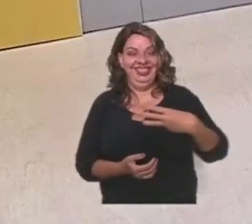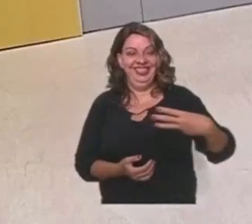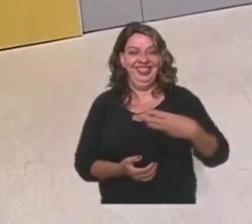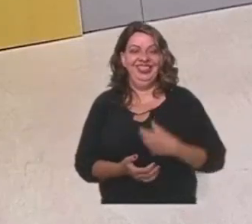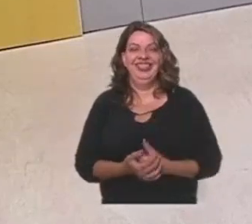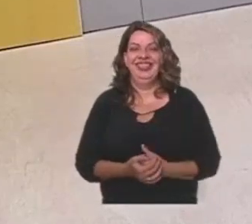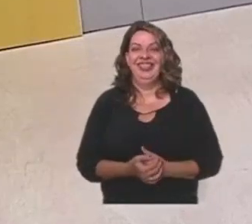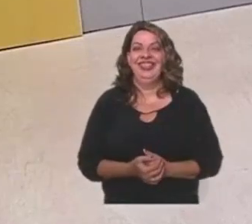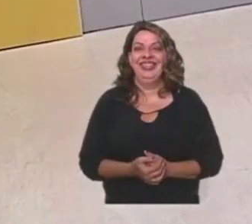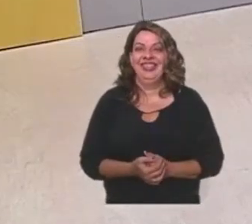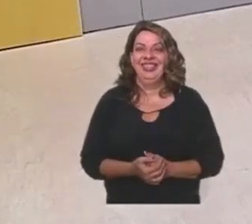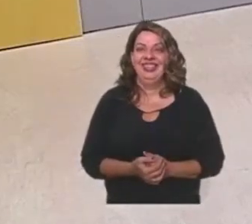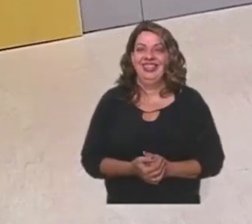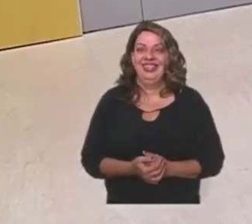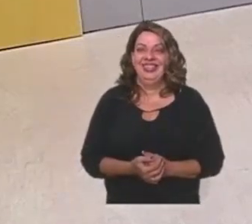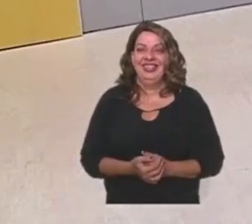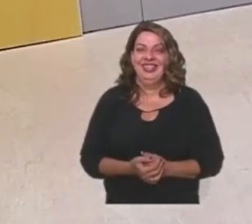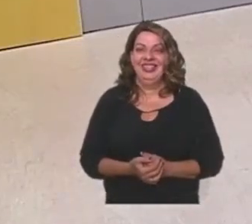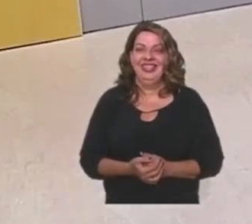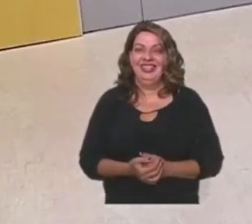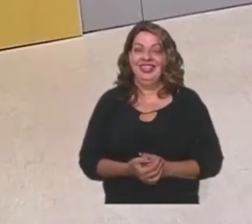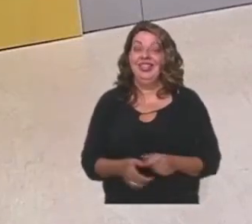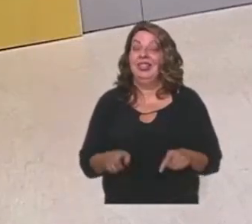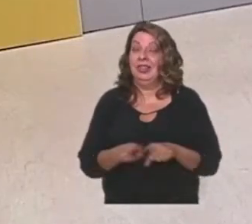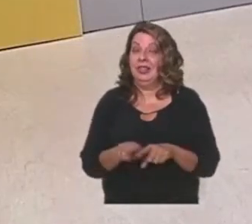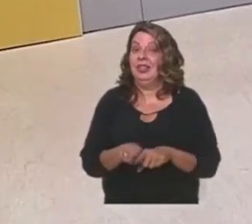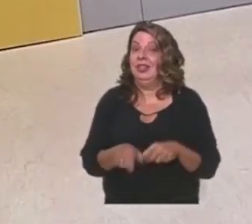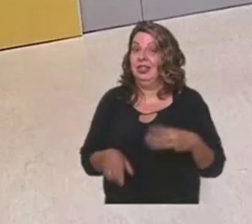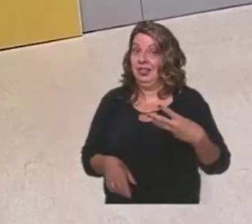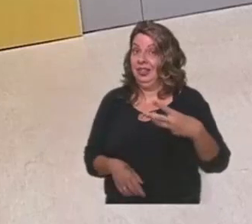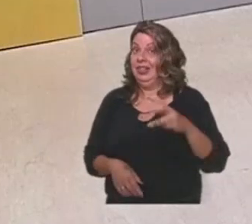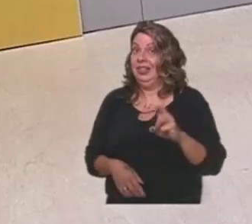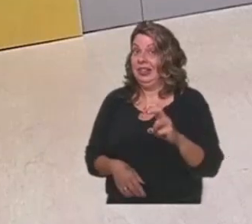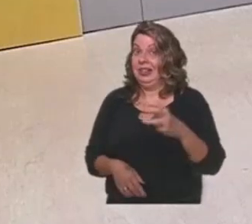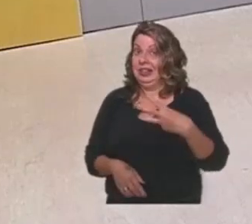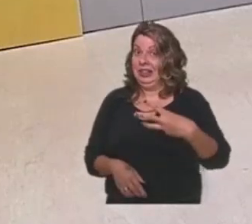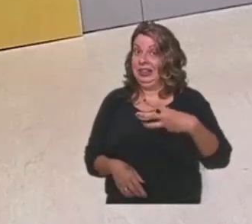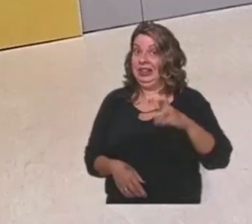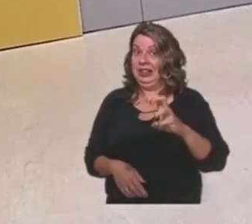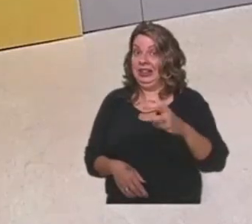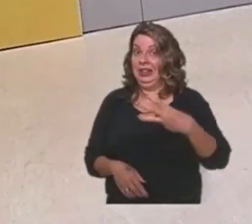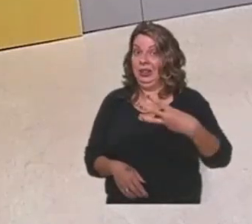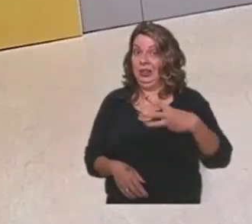33. Sobe a bolinha de número 33, sobe também a